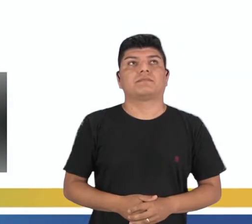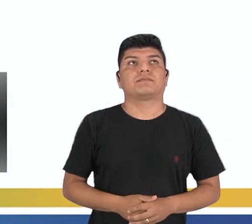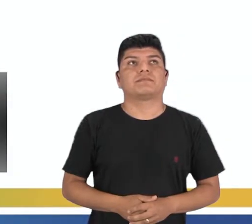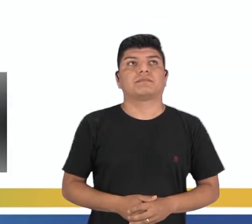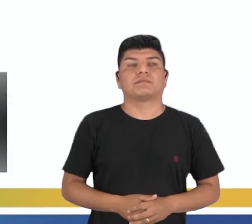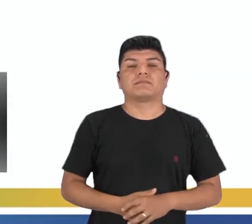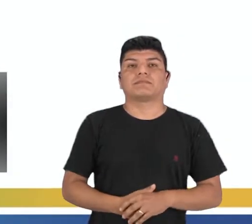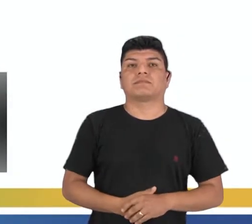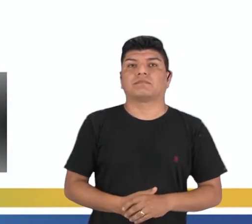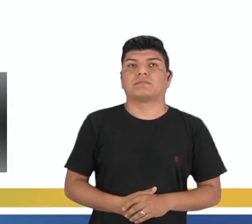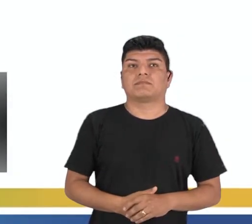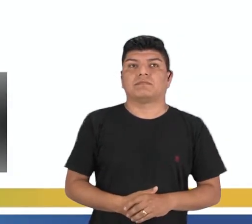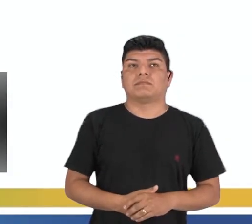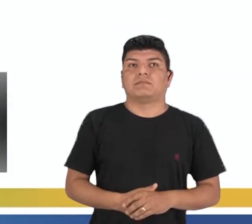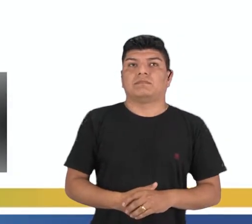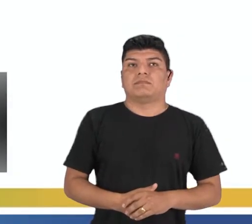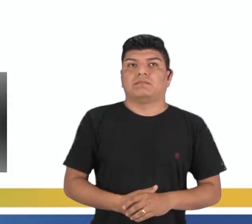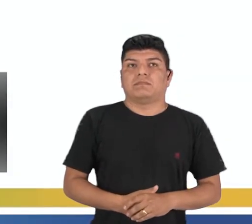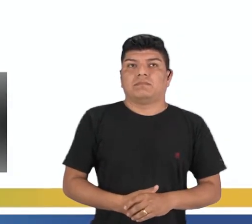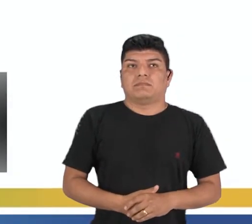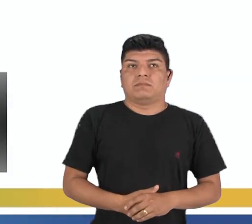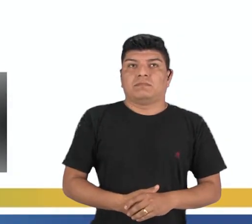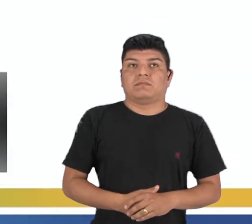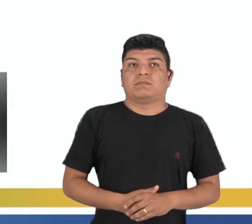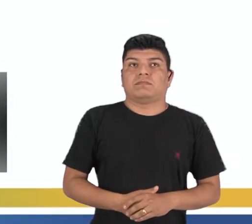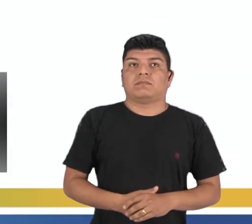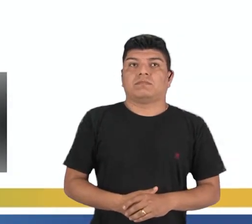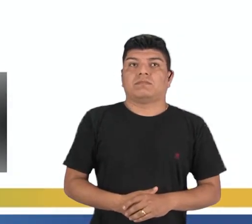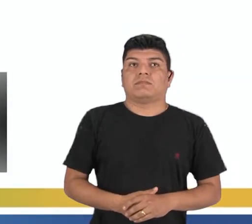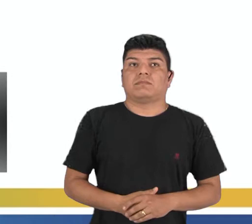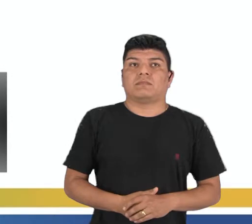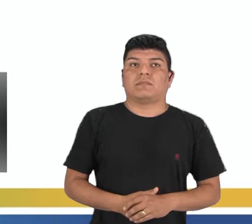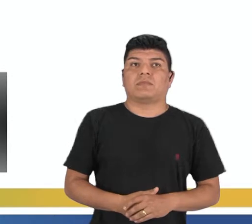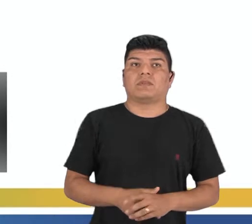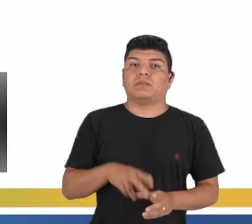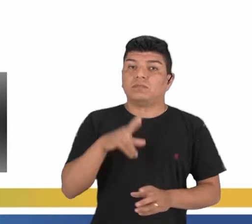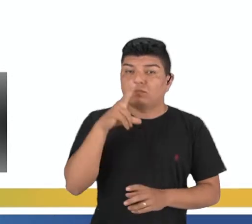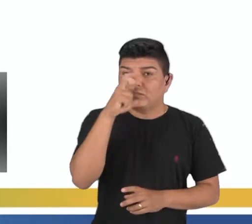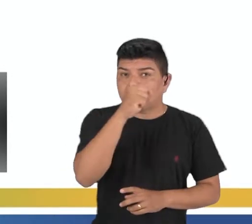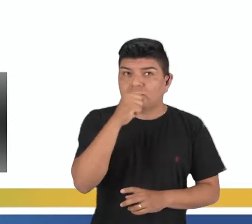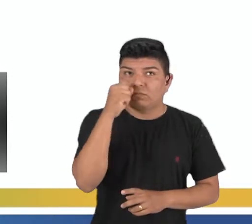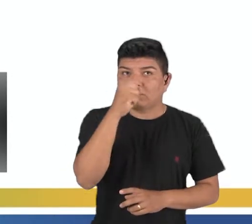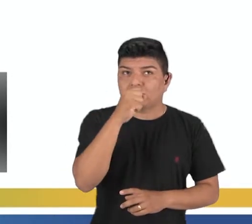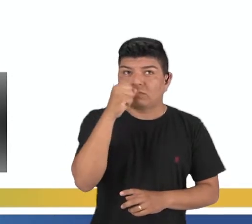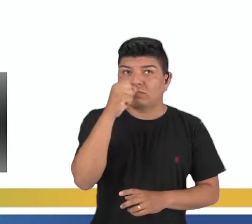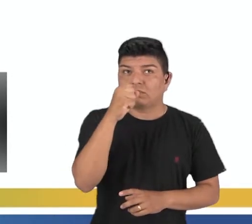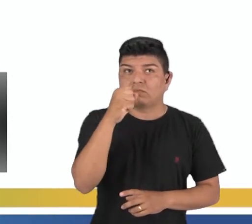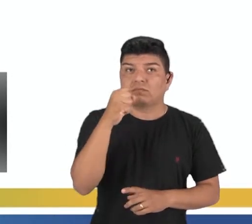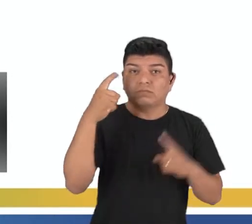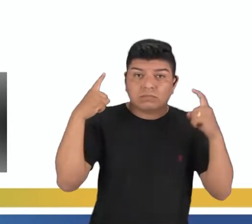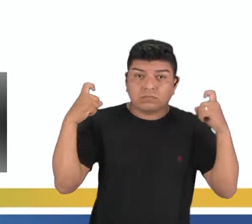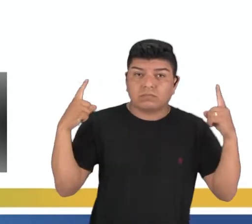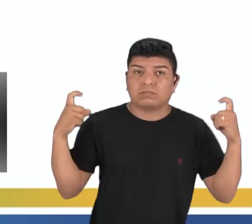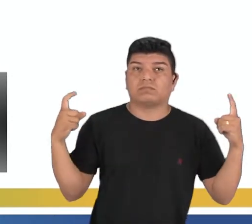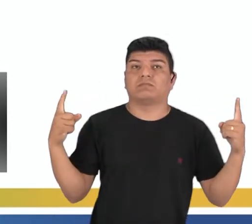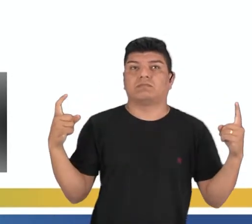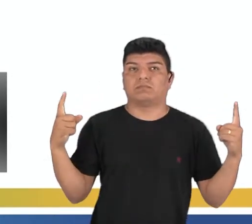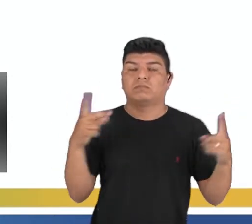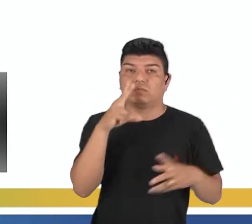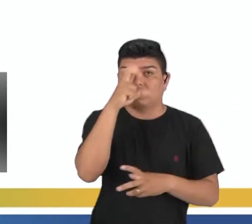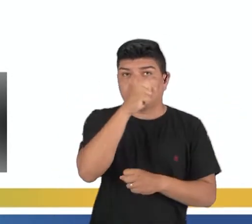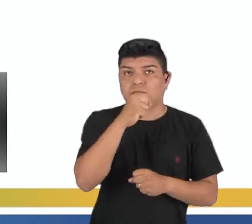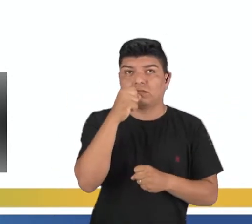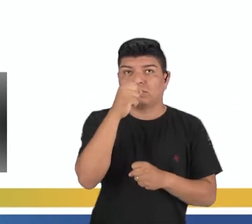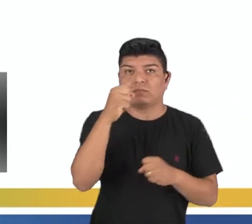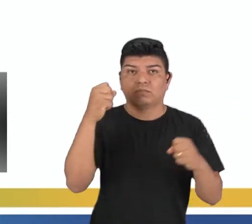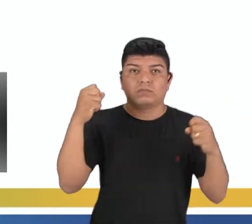continuando. Vamos falar sobre a intensidade e a altura do som. Toda vez que eu falo sobre a